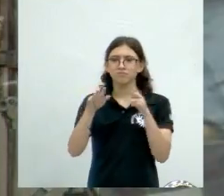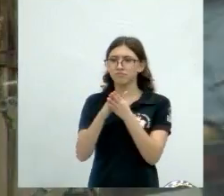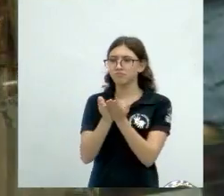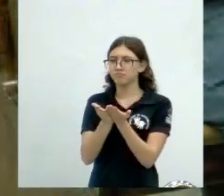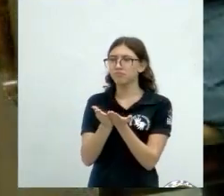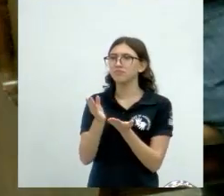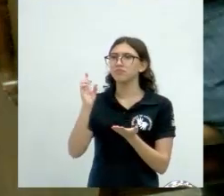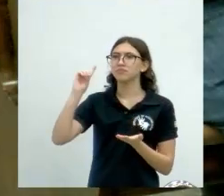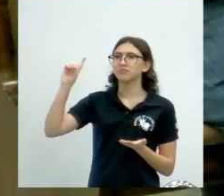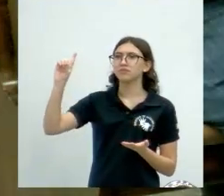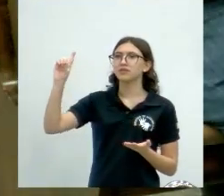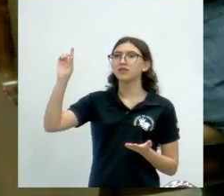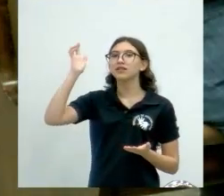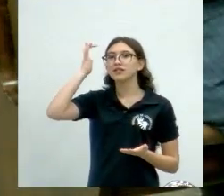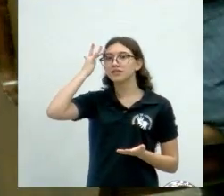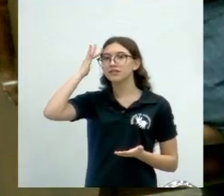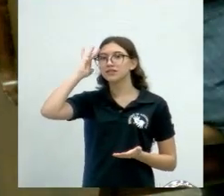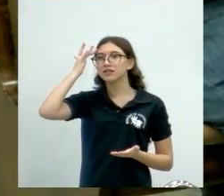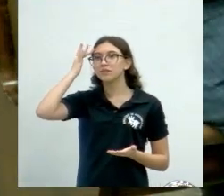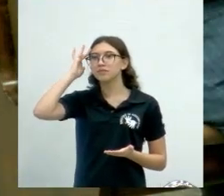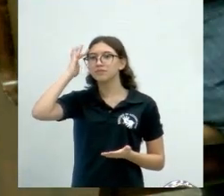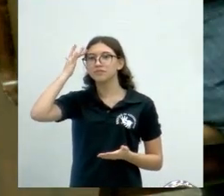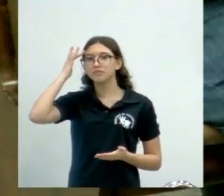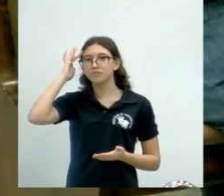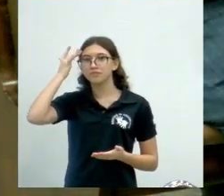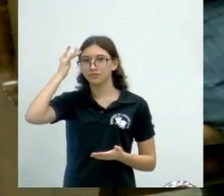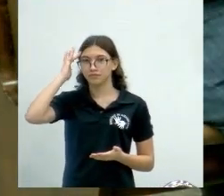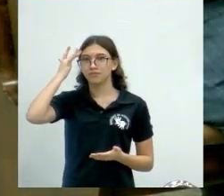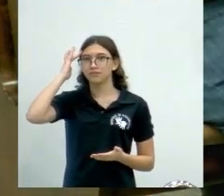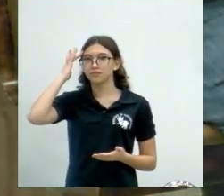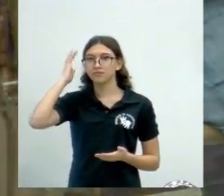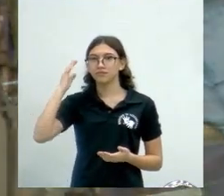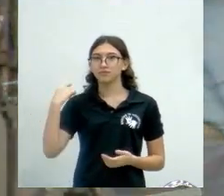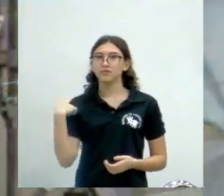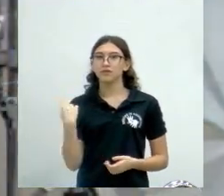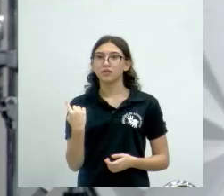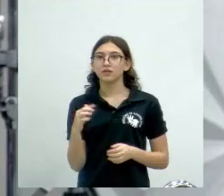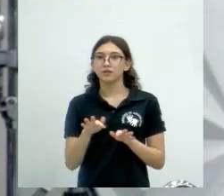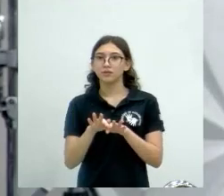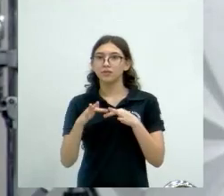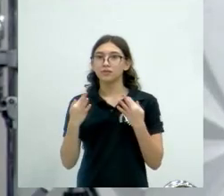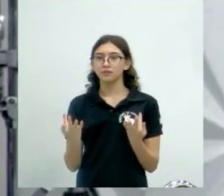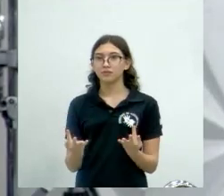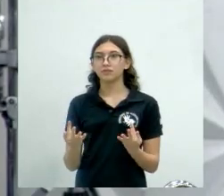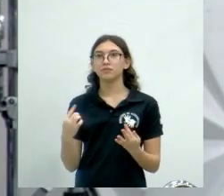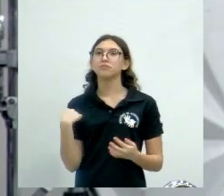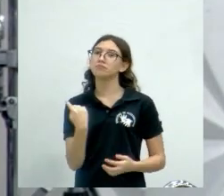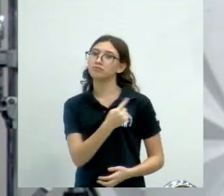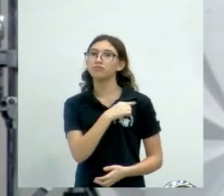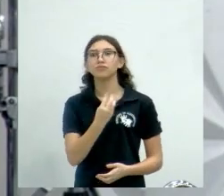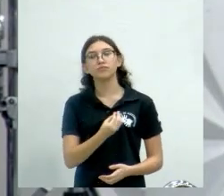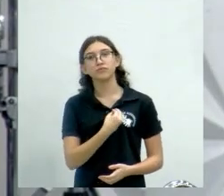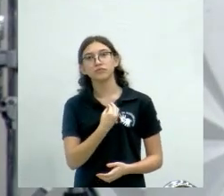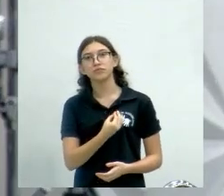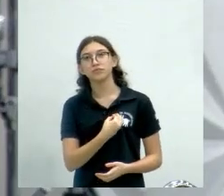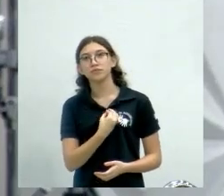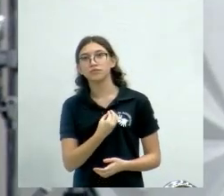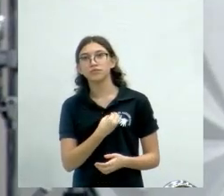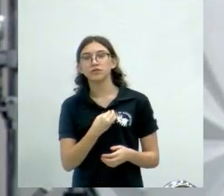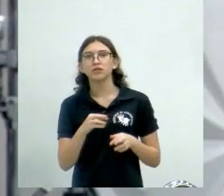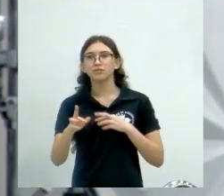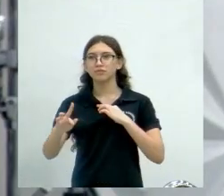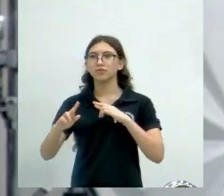dessa forma, sabedoria como algo prático para o nosso viver, para o nosso dia a dia, para as nossas